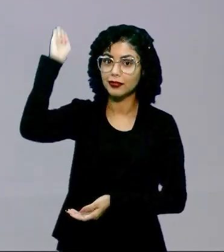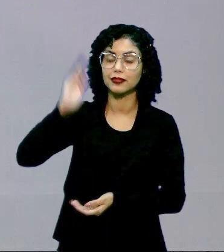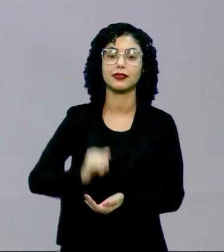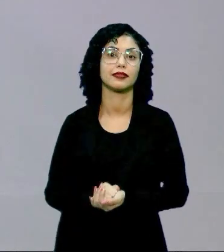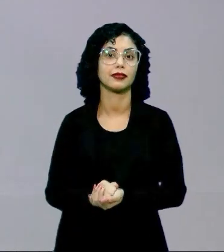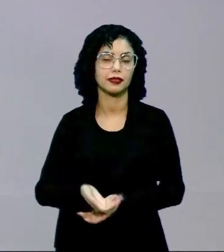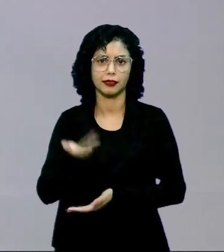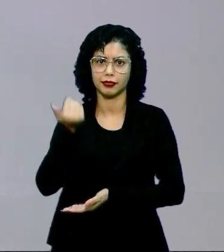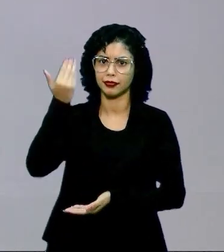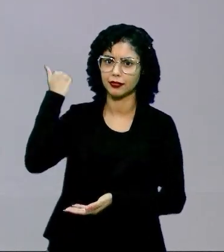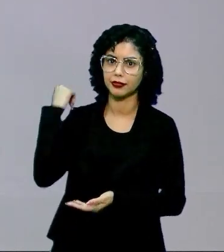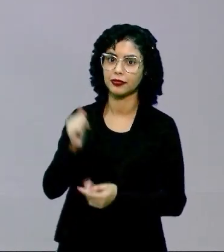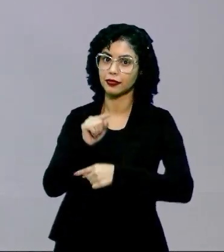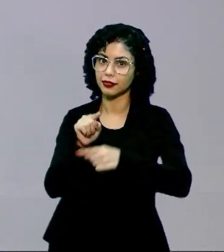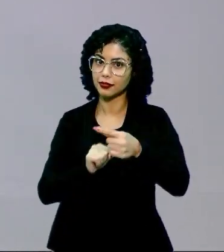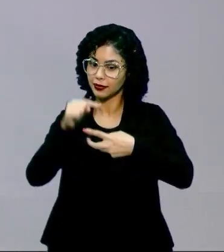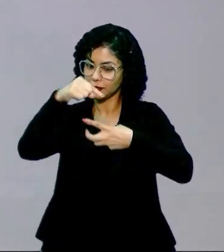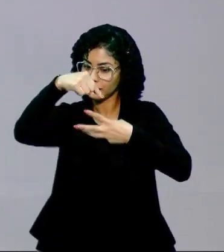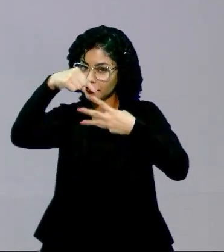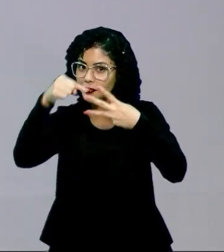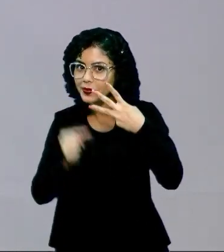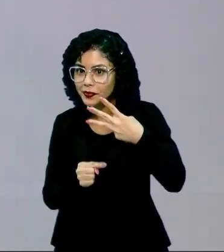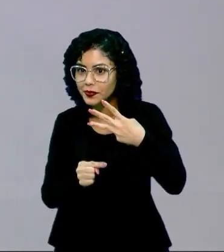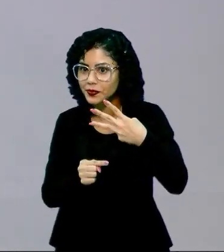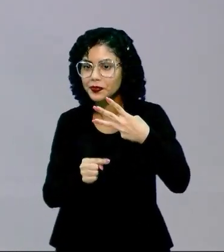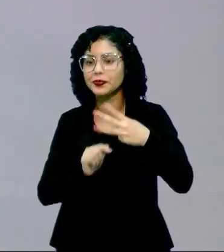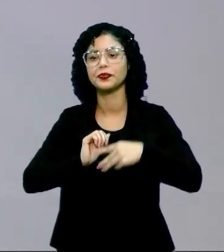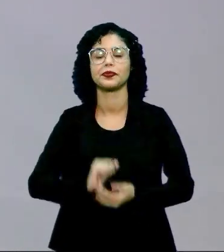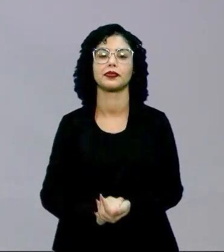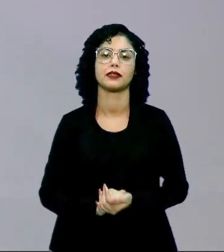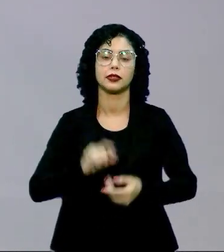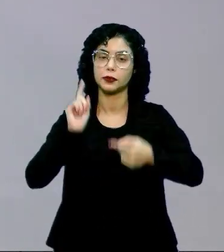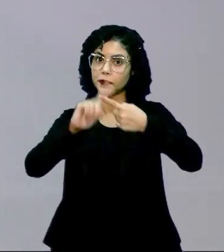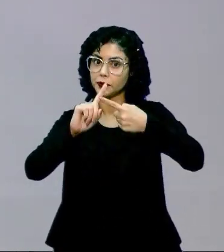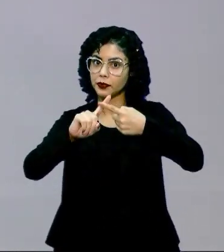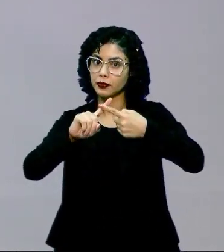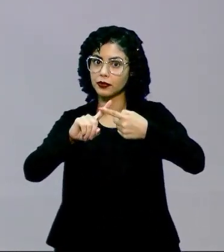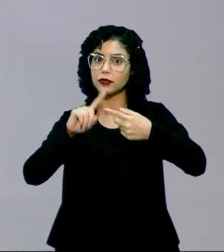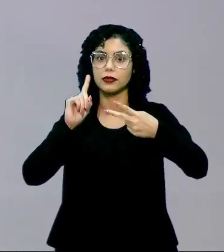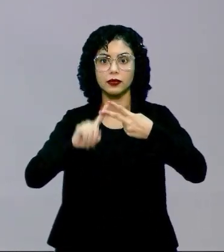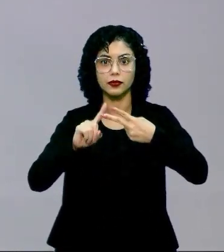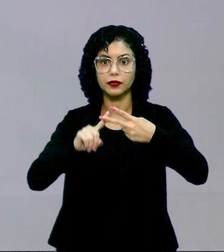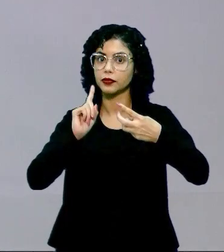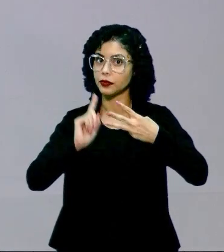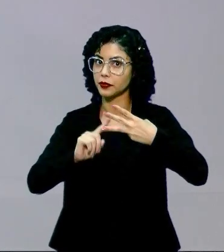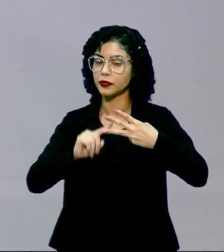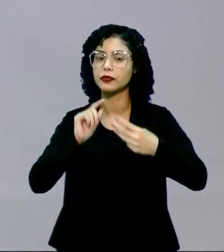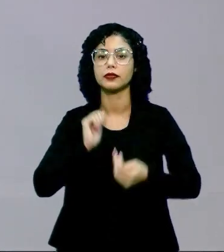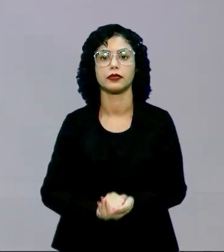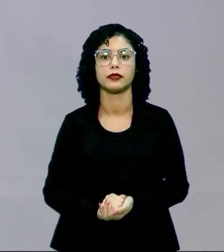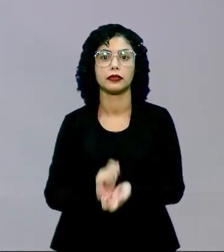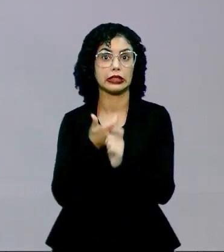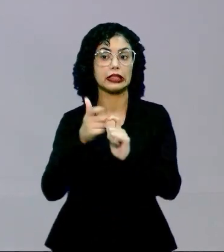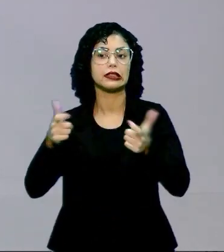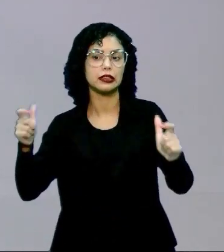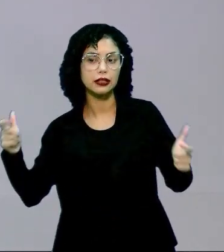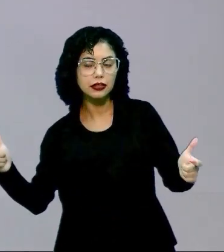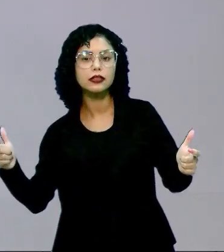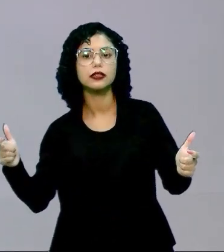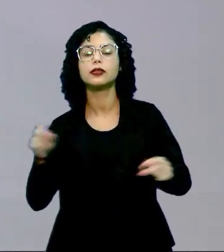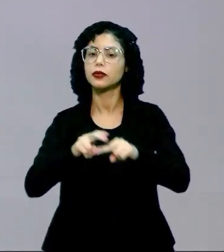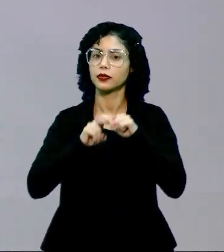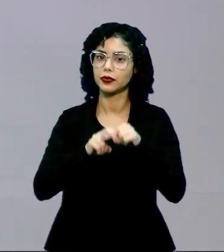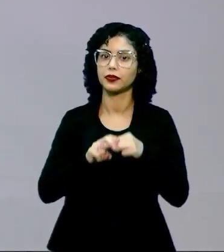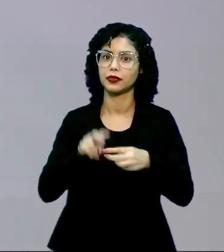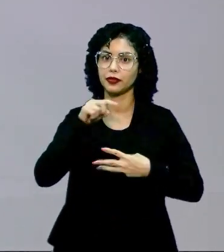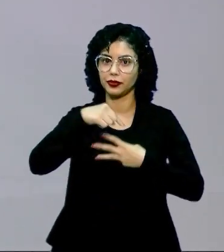A nossa aula está dividida em 3 partes, né? A história da Roma Antiga é um pouco extensa, então por isso